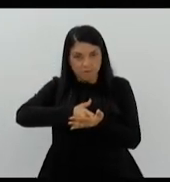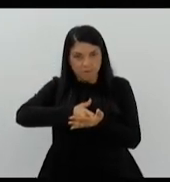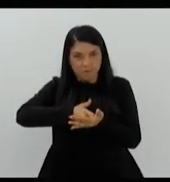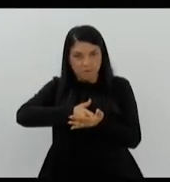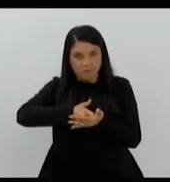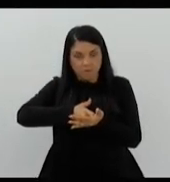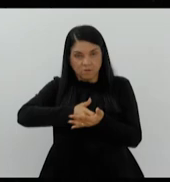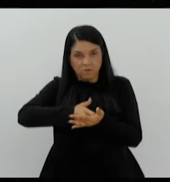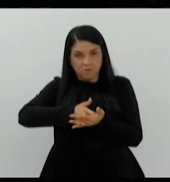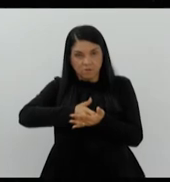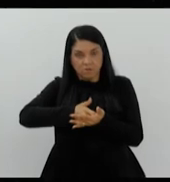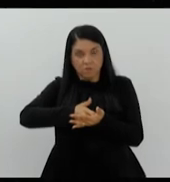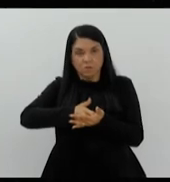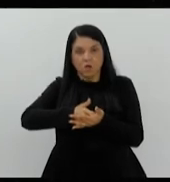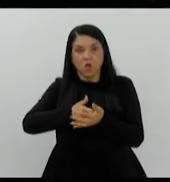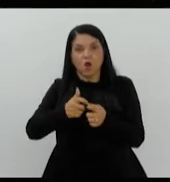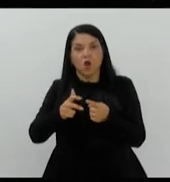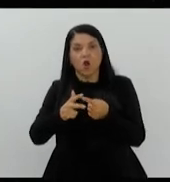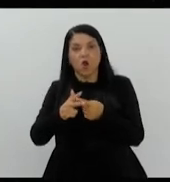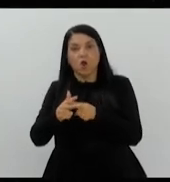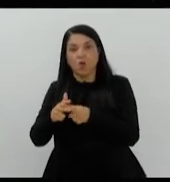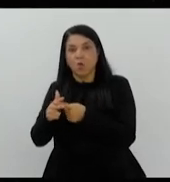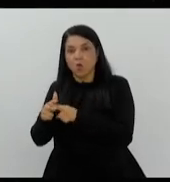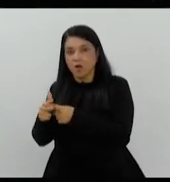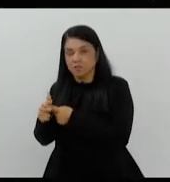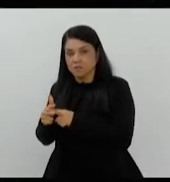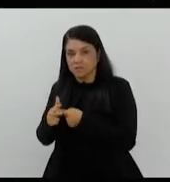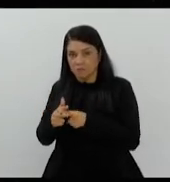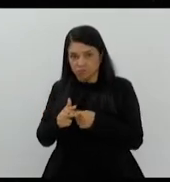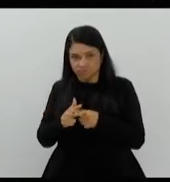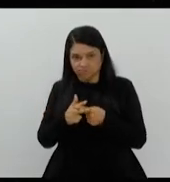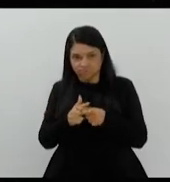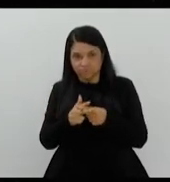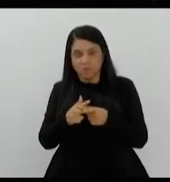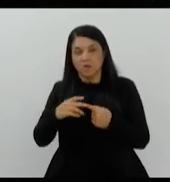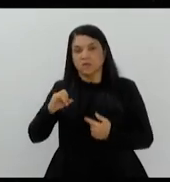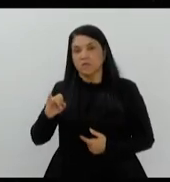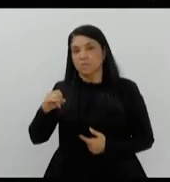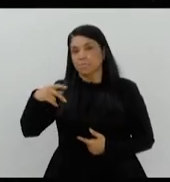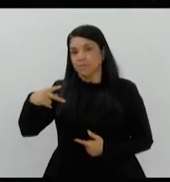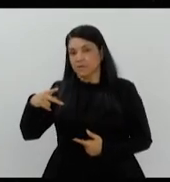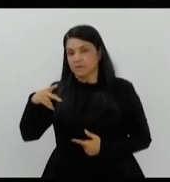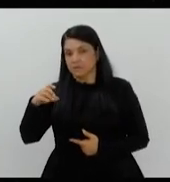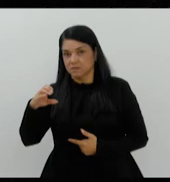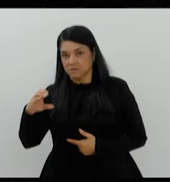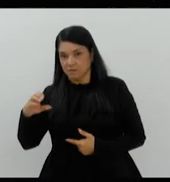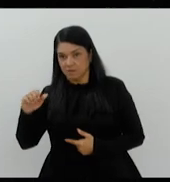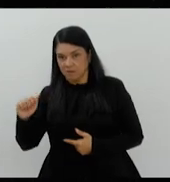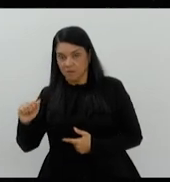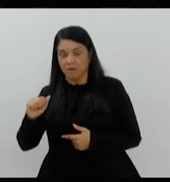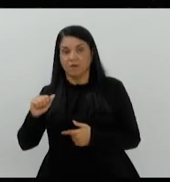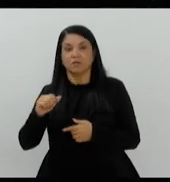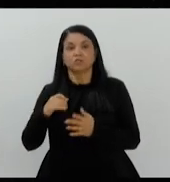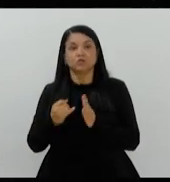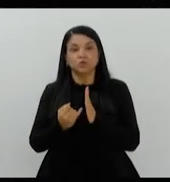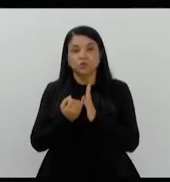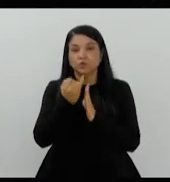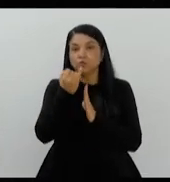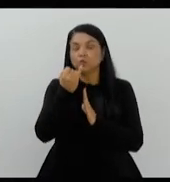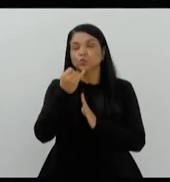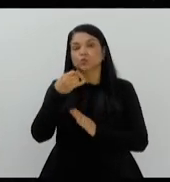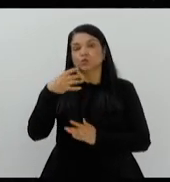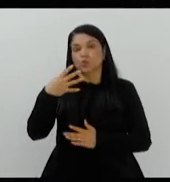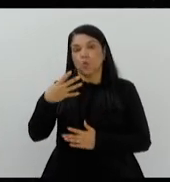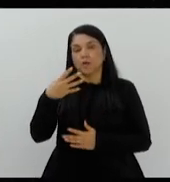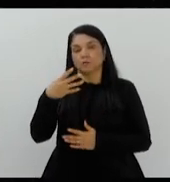uma correção monetária pelo IPCA, mais juros reais de 4% ao ano,